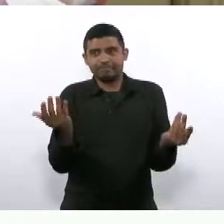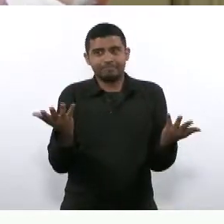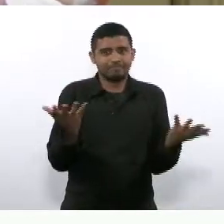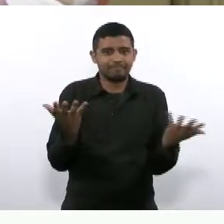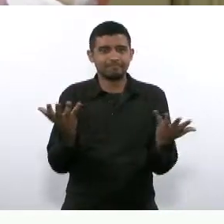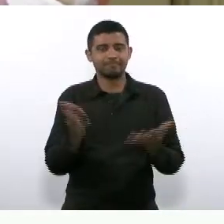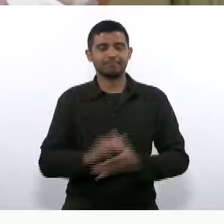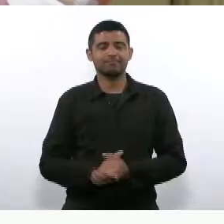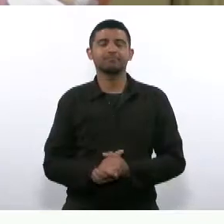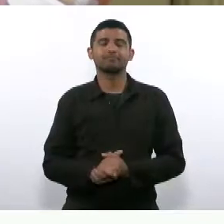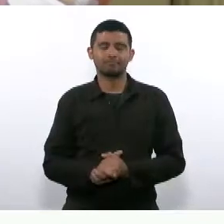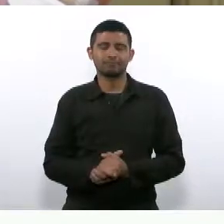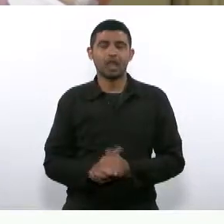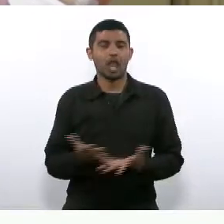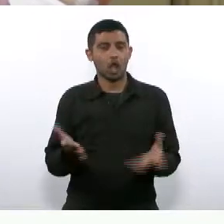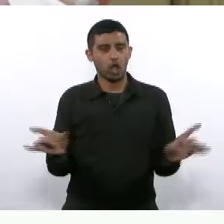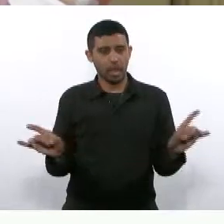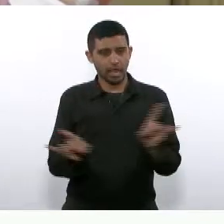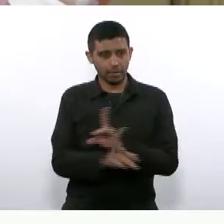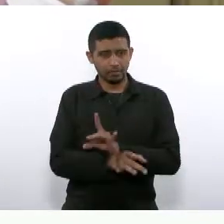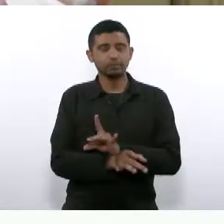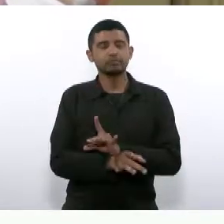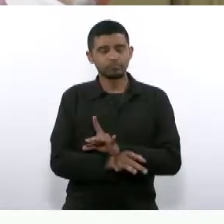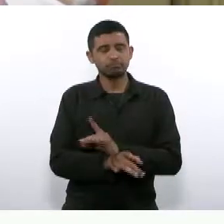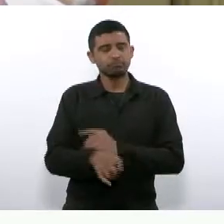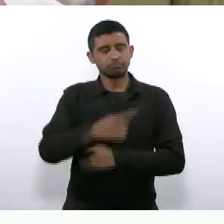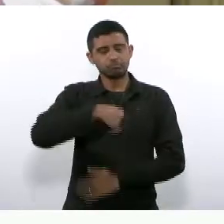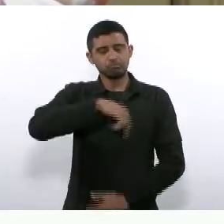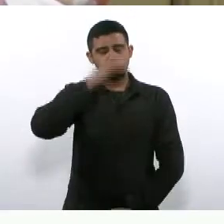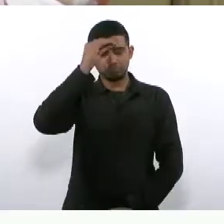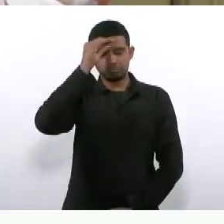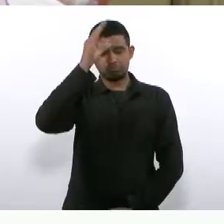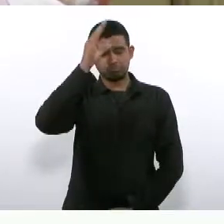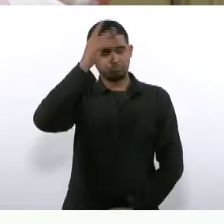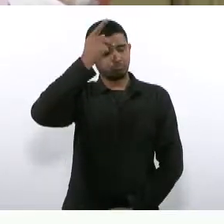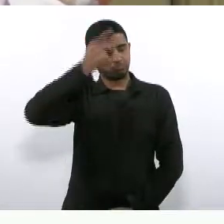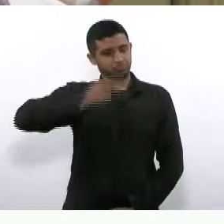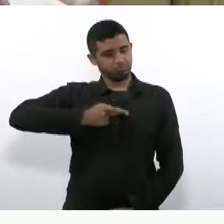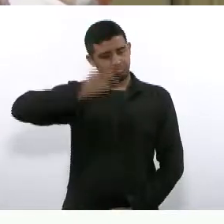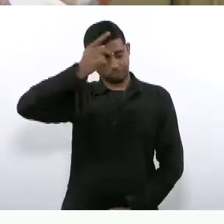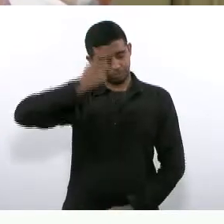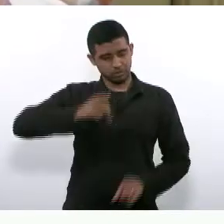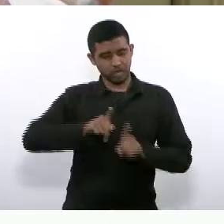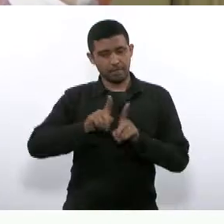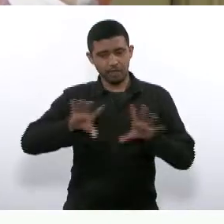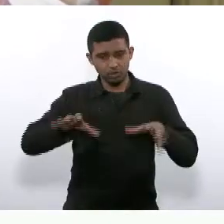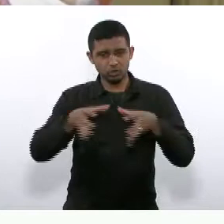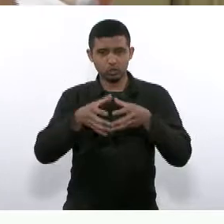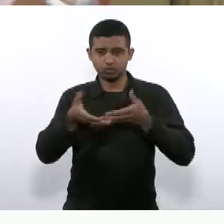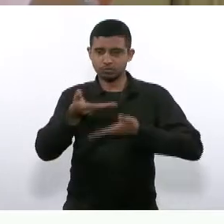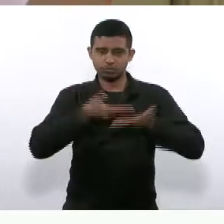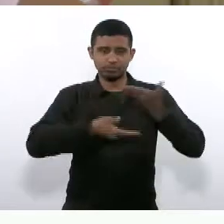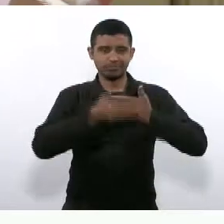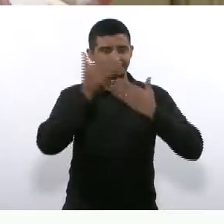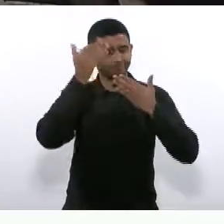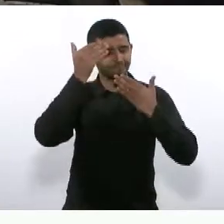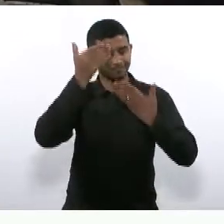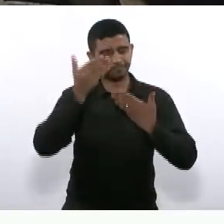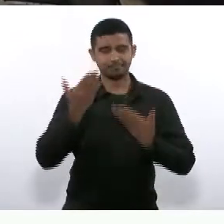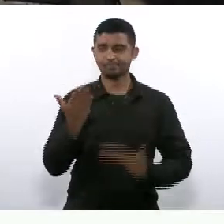aqui sai com muito mais crescimento pessoal e crescimento coletivo. Obrigado pela